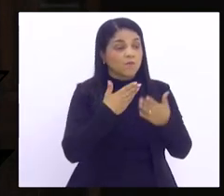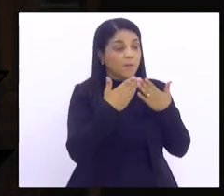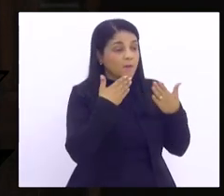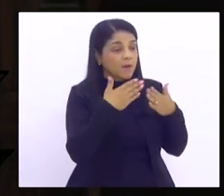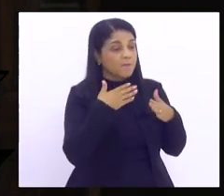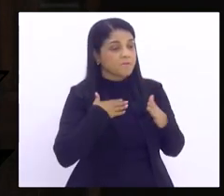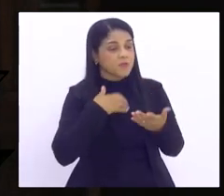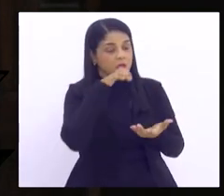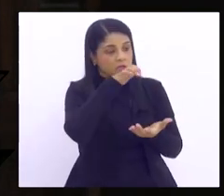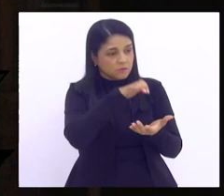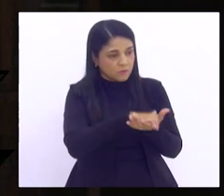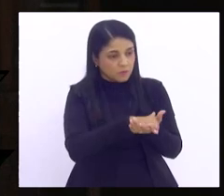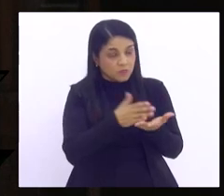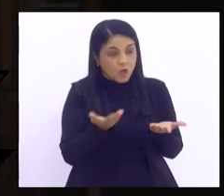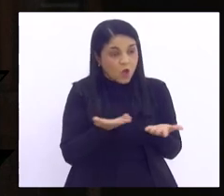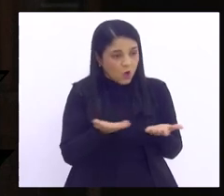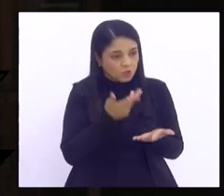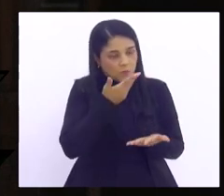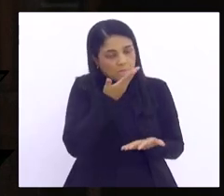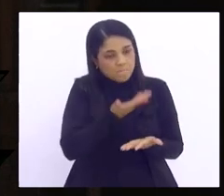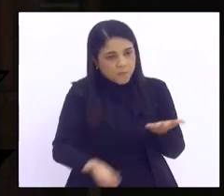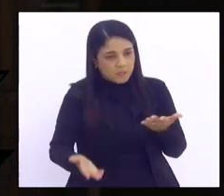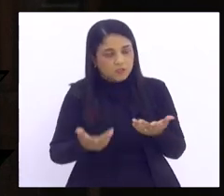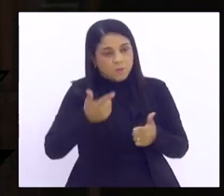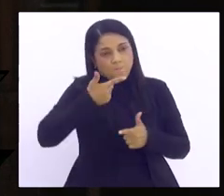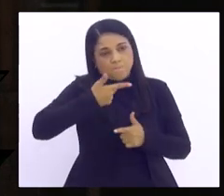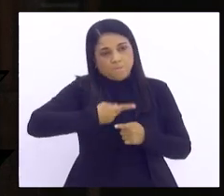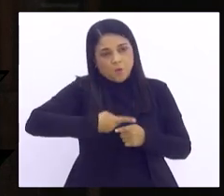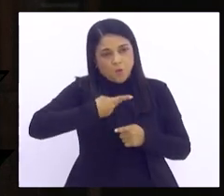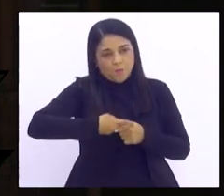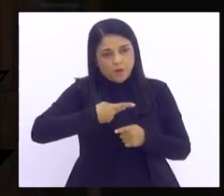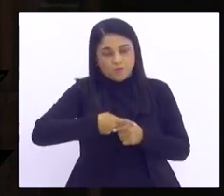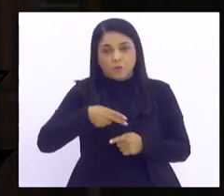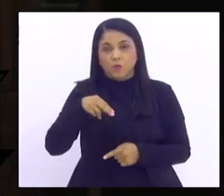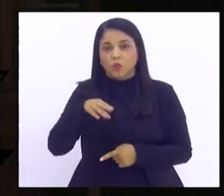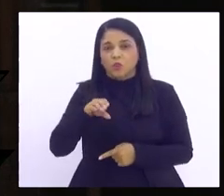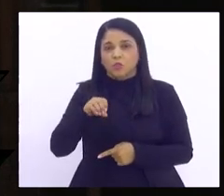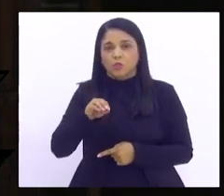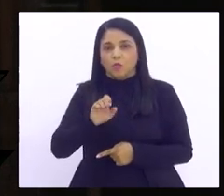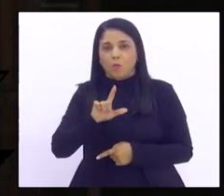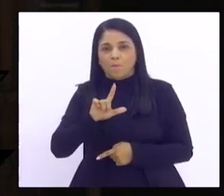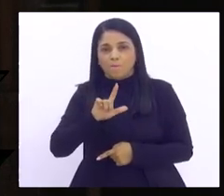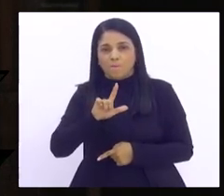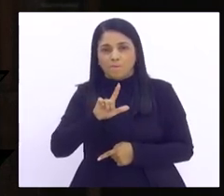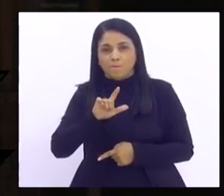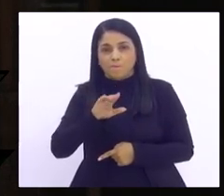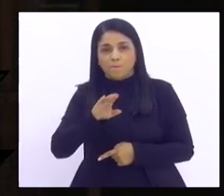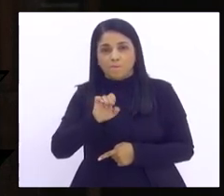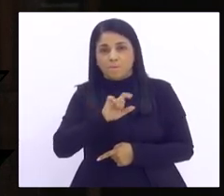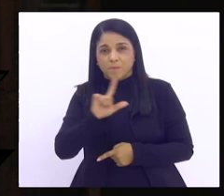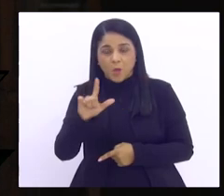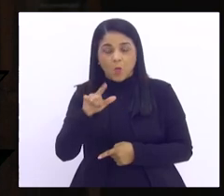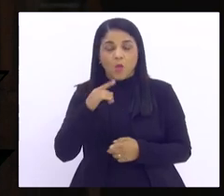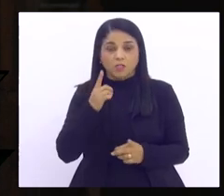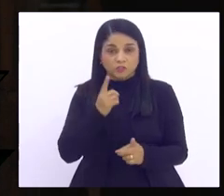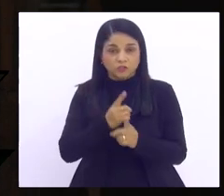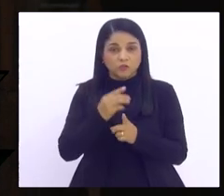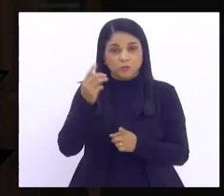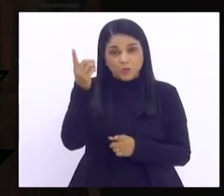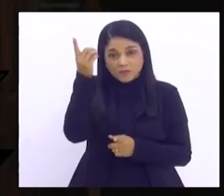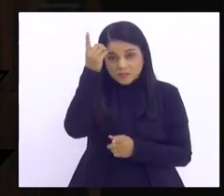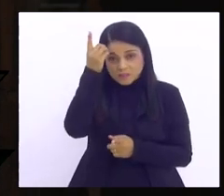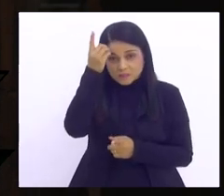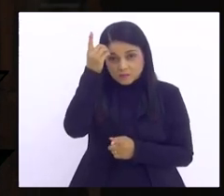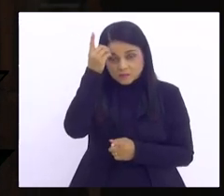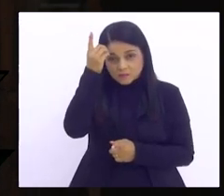meu prêmio Nobel. E foi, de fato, ele é um cientista, descobridor da síndrome de Down, tinha tudo